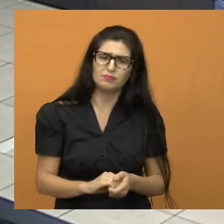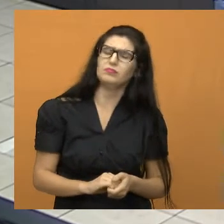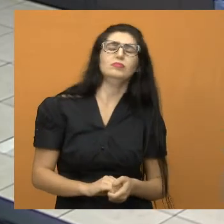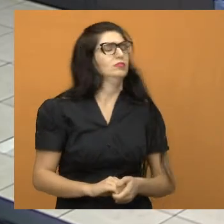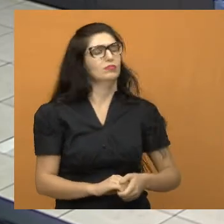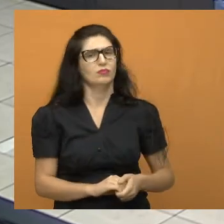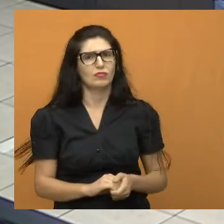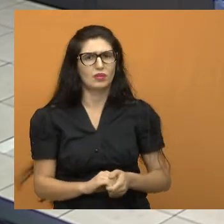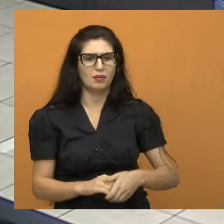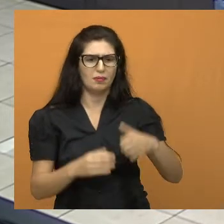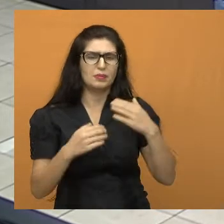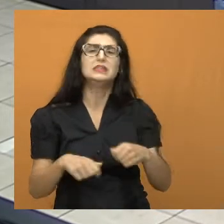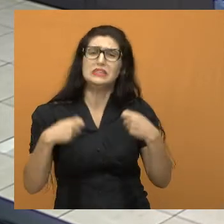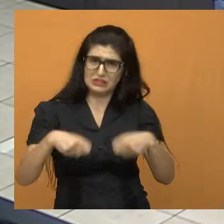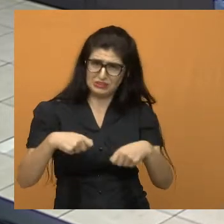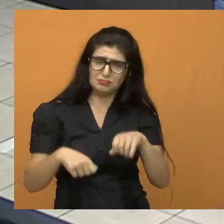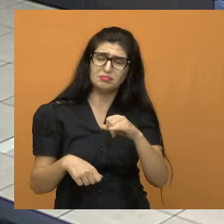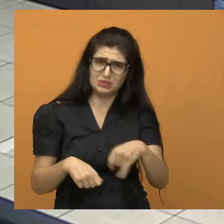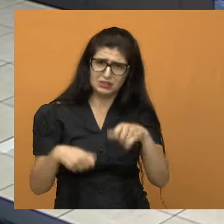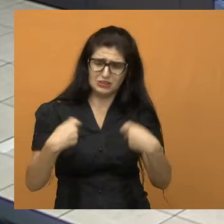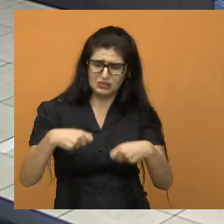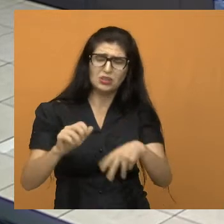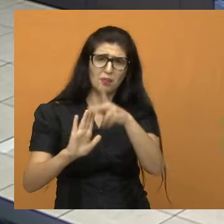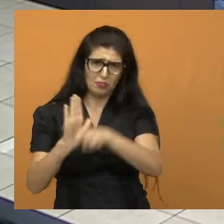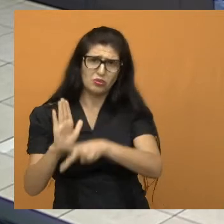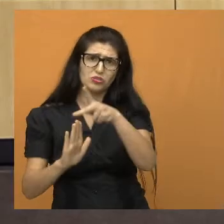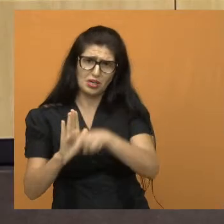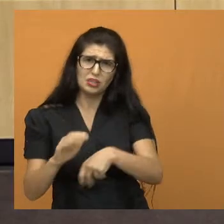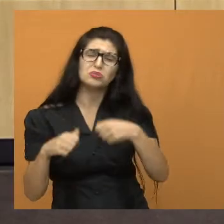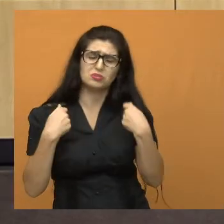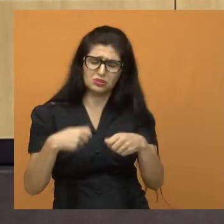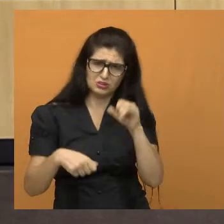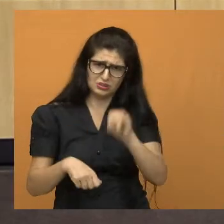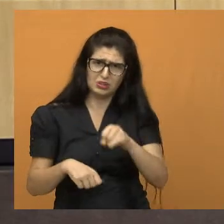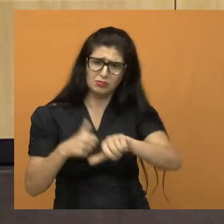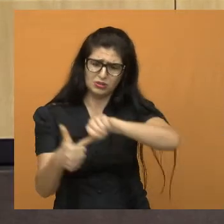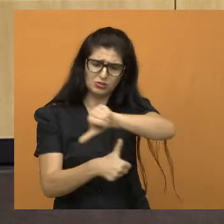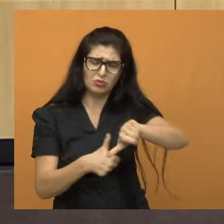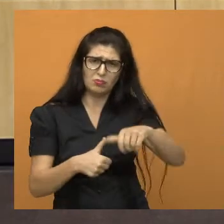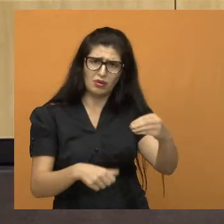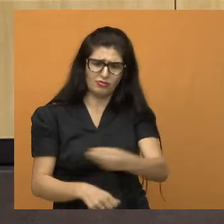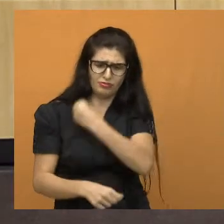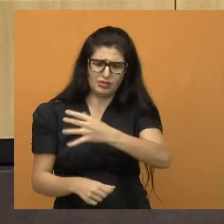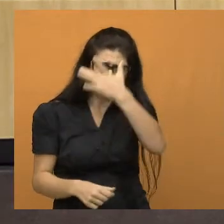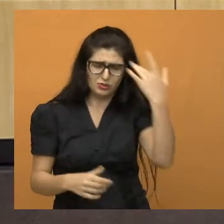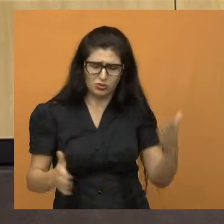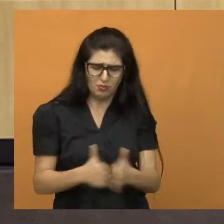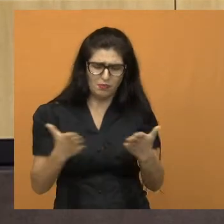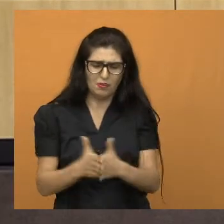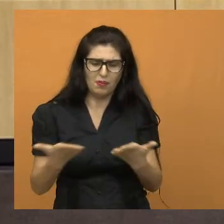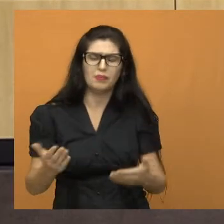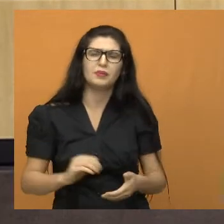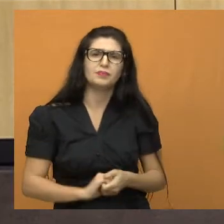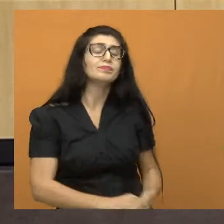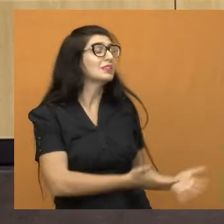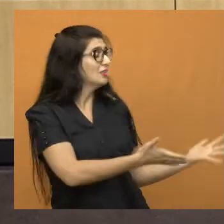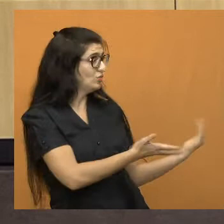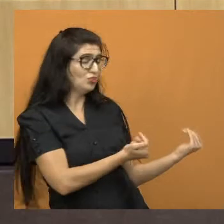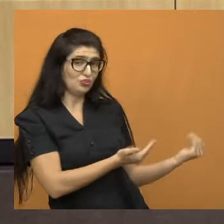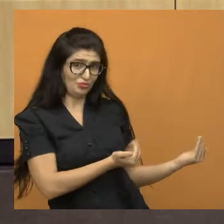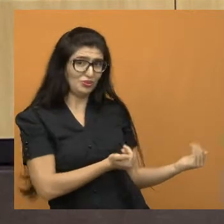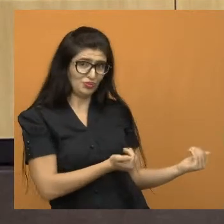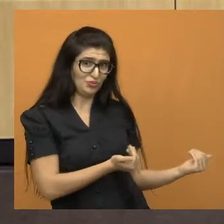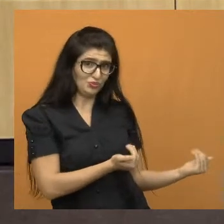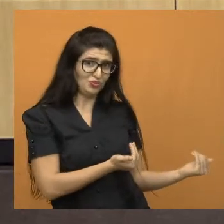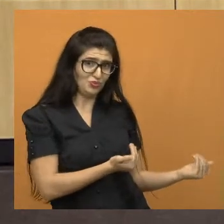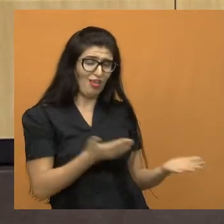Obrigado, Sara. E eu costumo dizer que a juventude, muitas pessoas falam que é futuro. A juventude, para